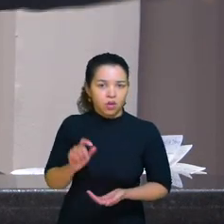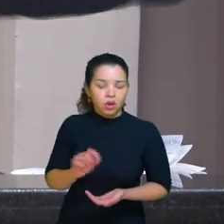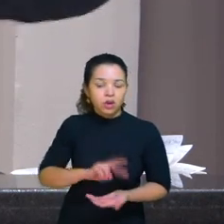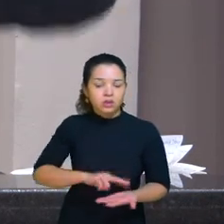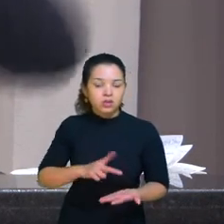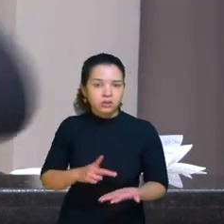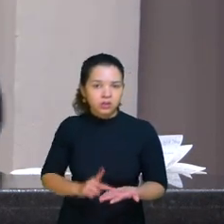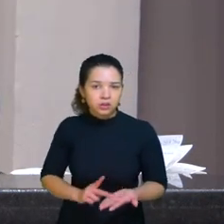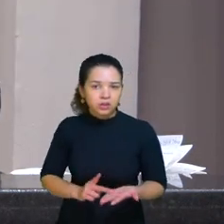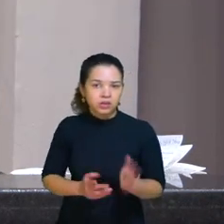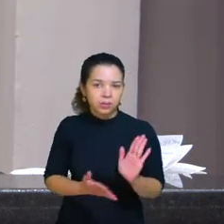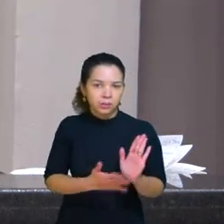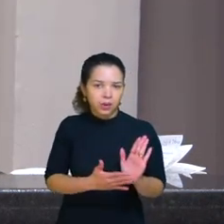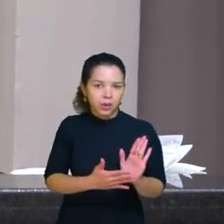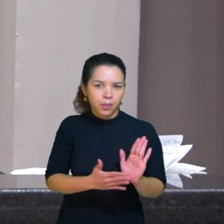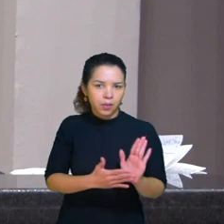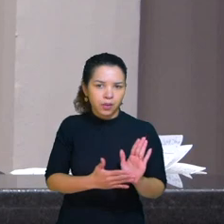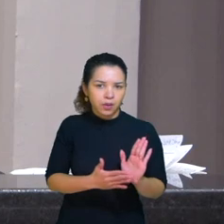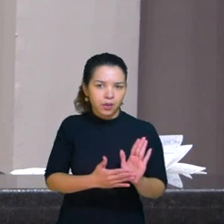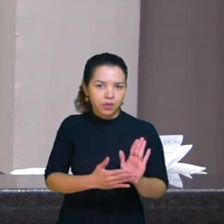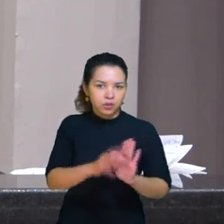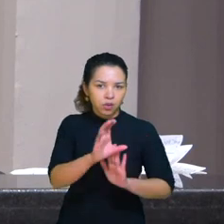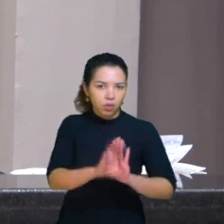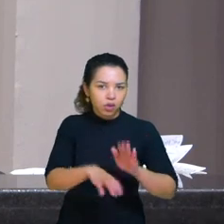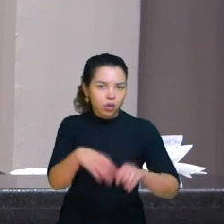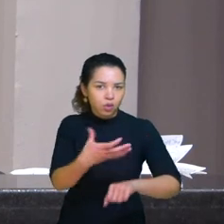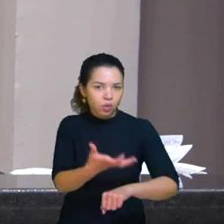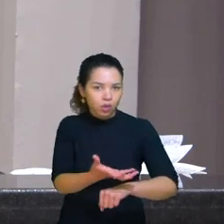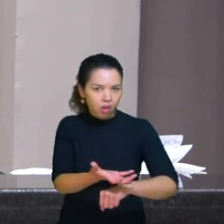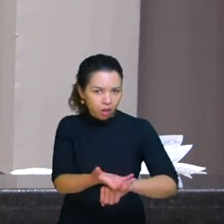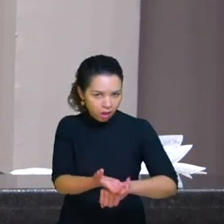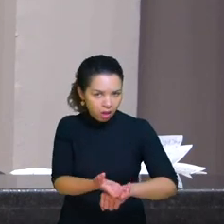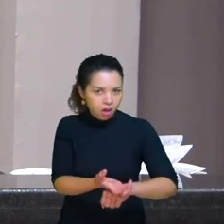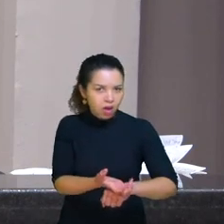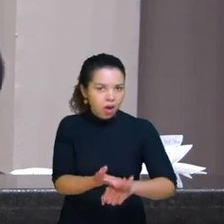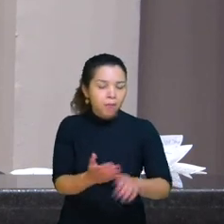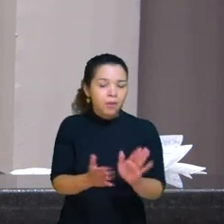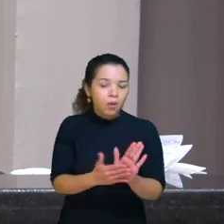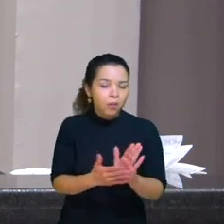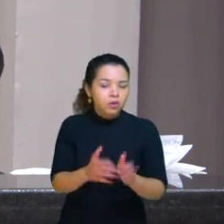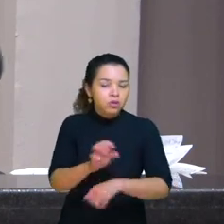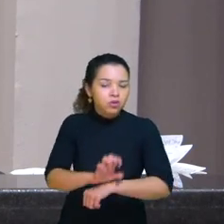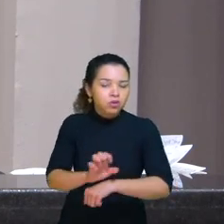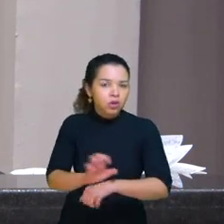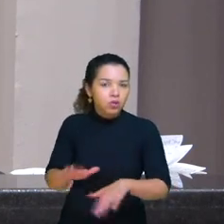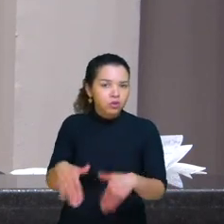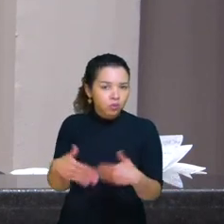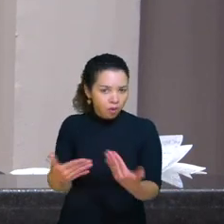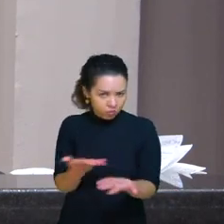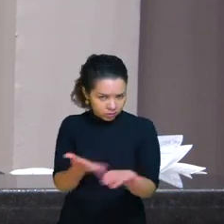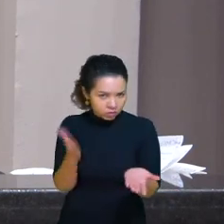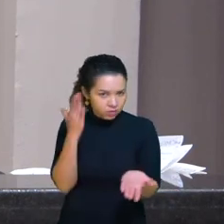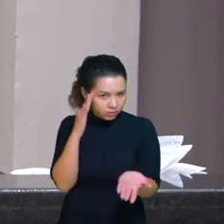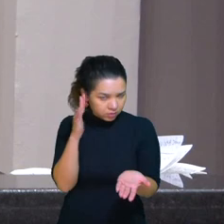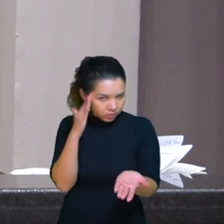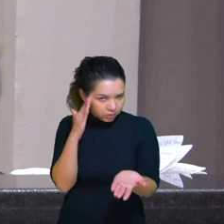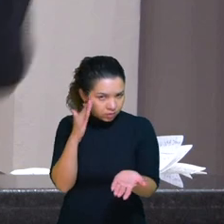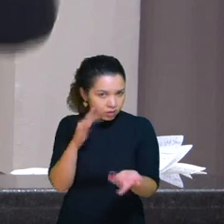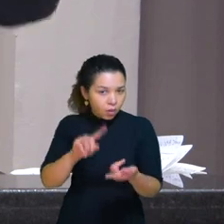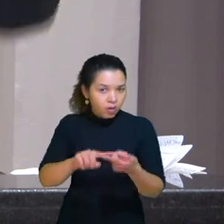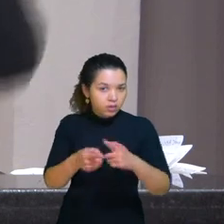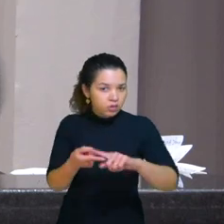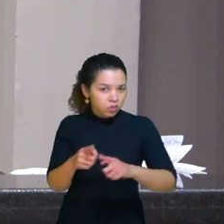é que diz a proposta curricular que propostas de estágio tem que ser vocês entendem o que eu estou dizendo essa articulação essa